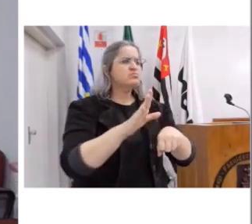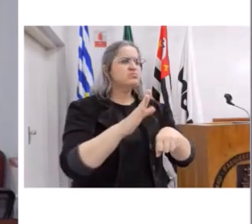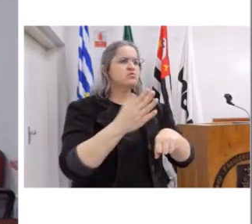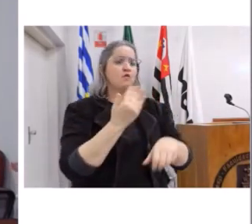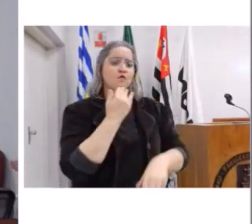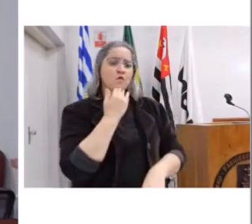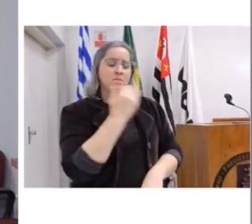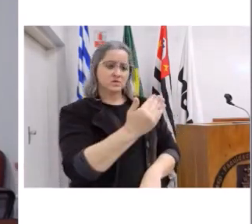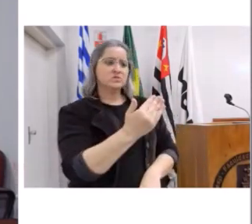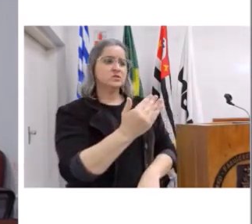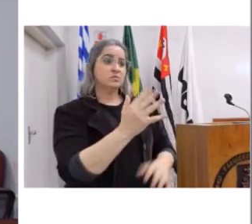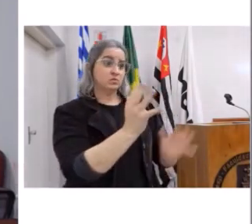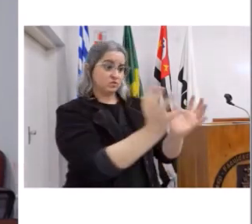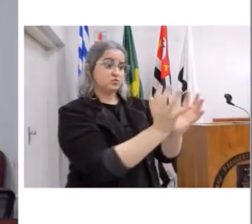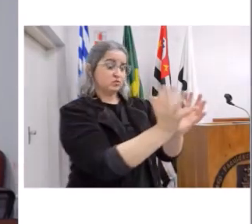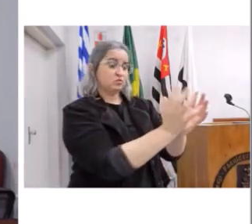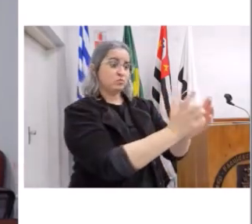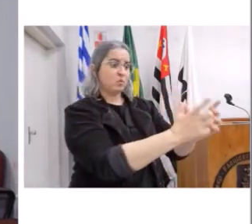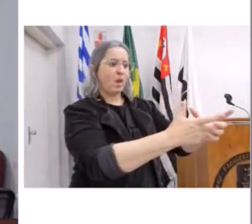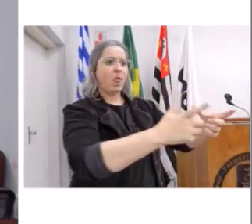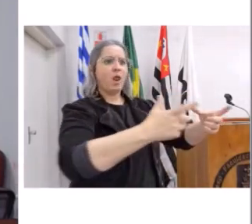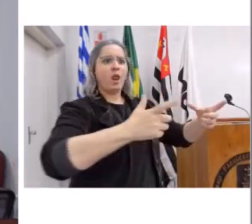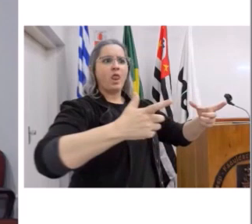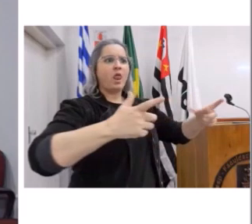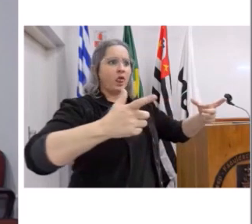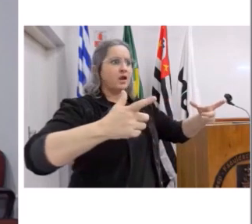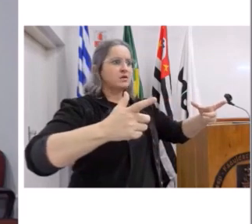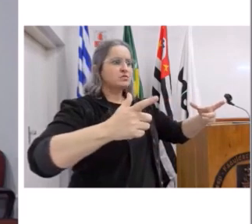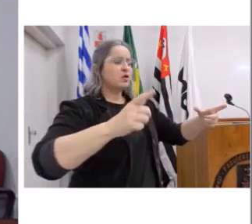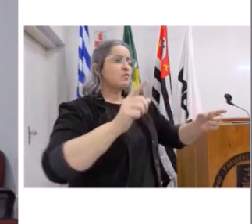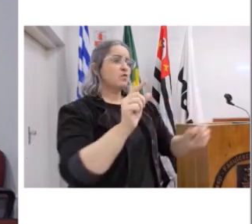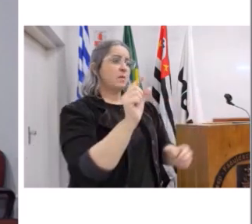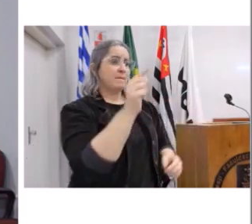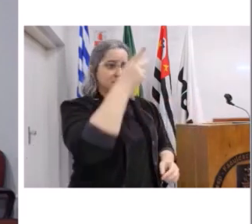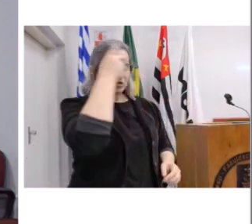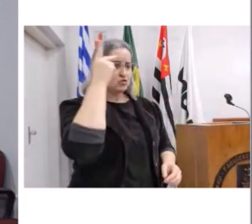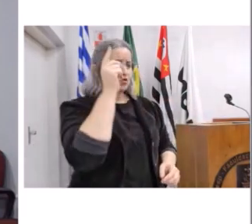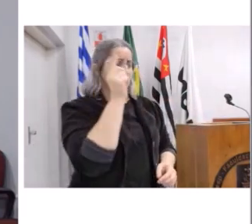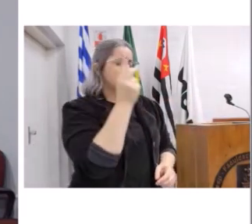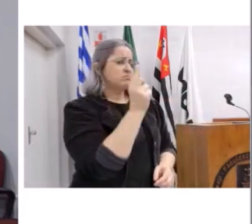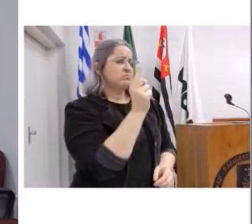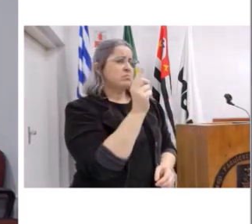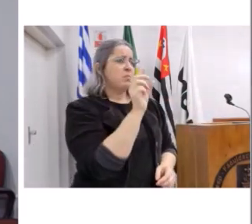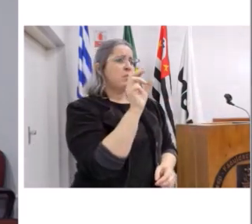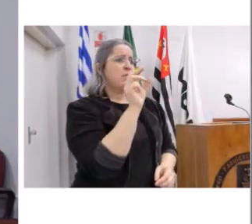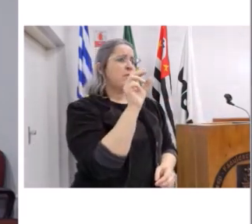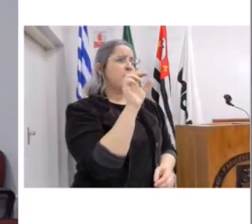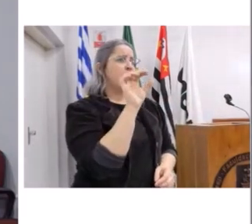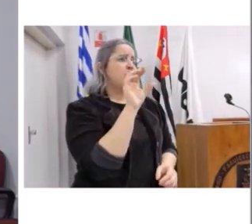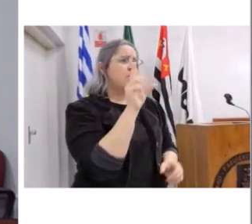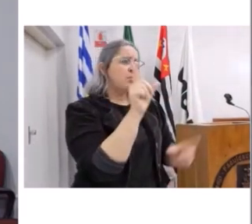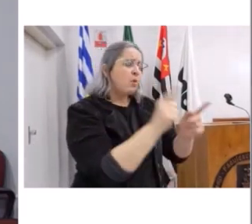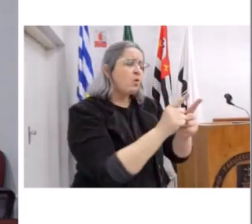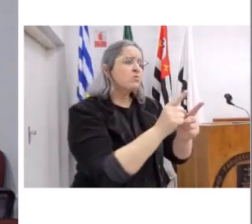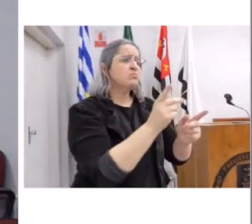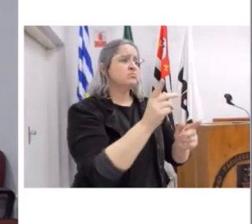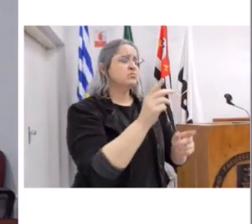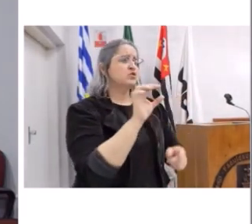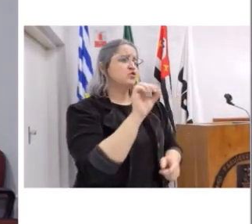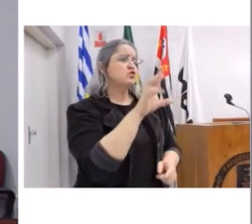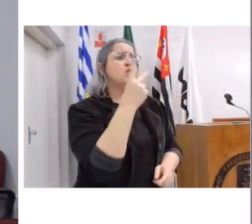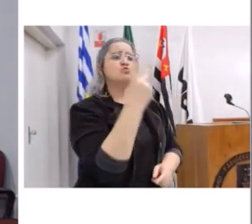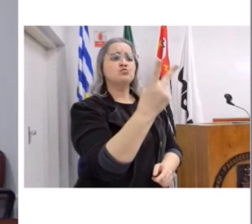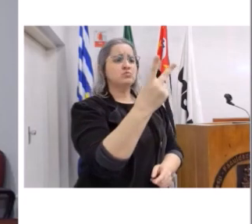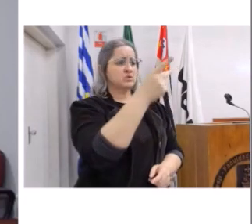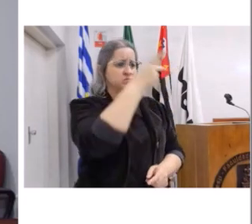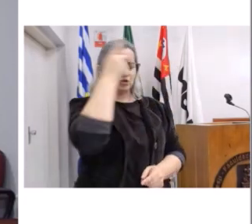esse grupo que se desenvolveu e cresceu. Né? Então, foram poucas pessoas. Aqui em São José dos Campos, se eu não me engano, eram só pessoas que tinham